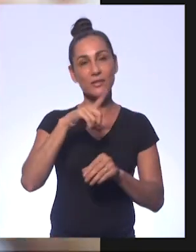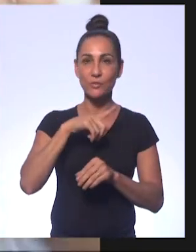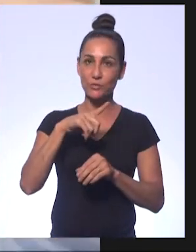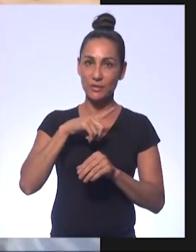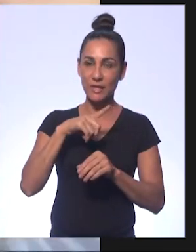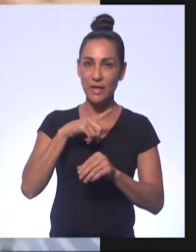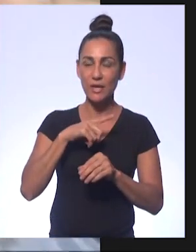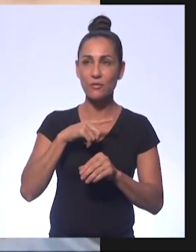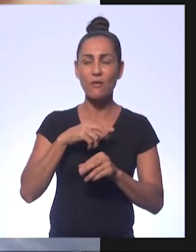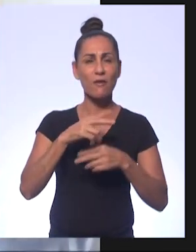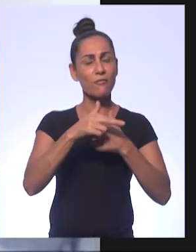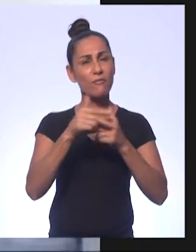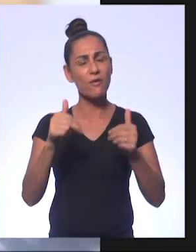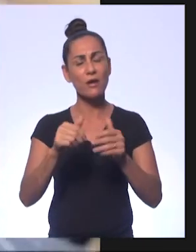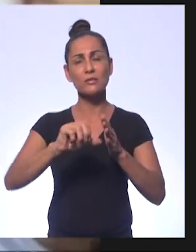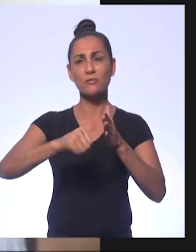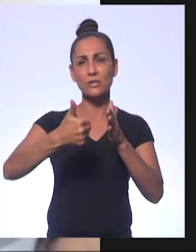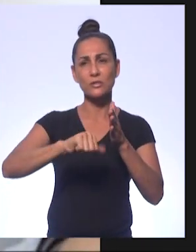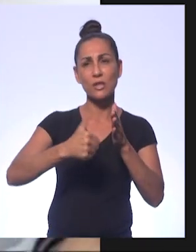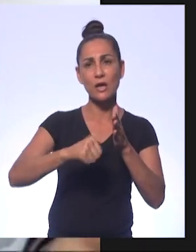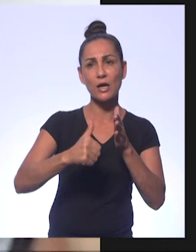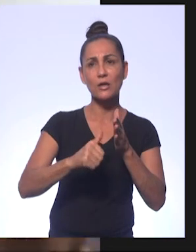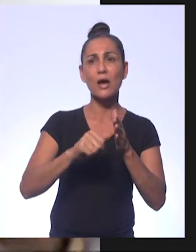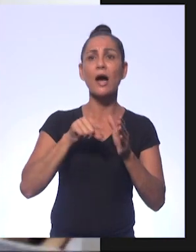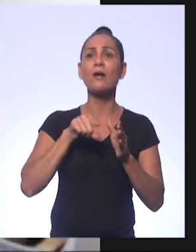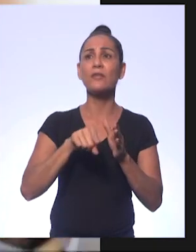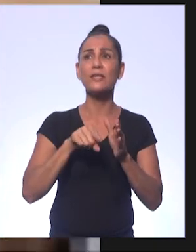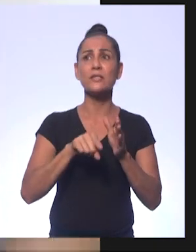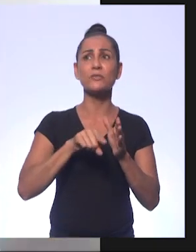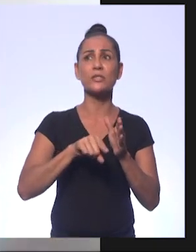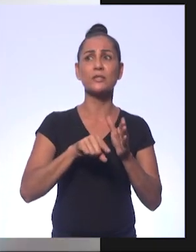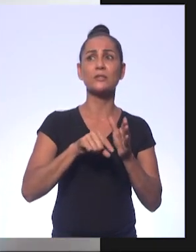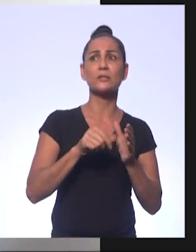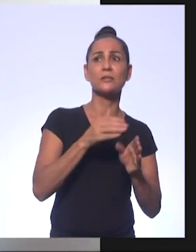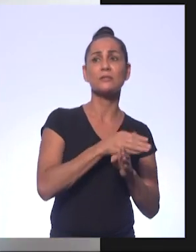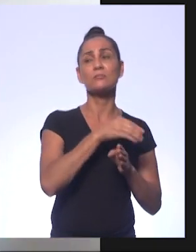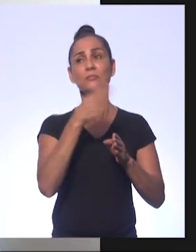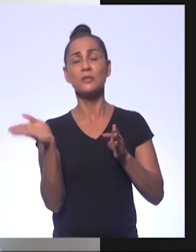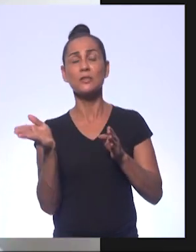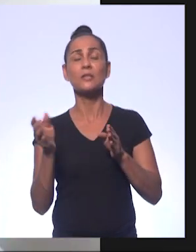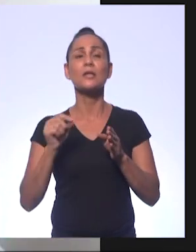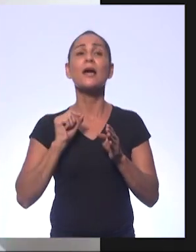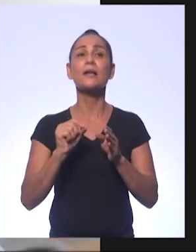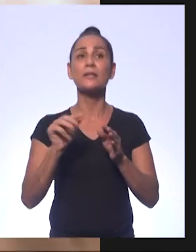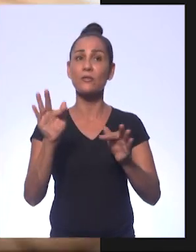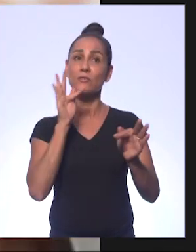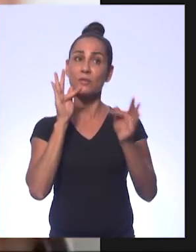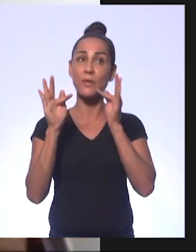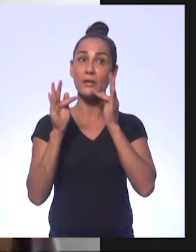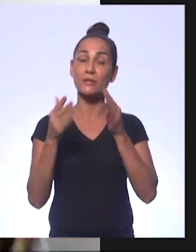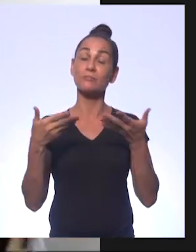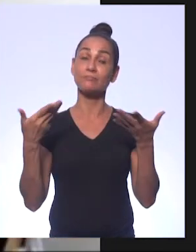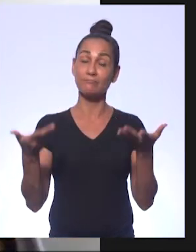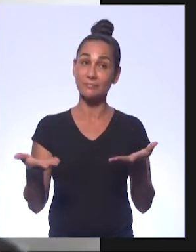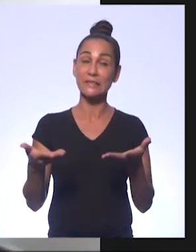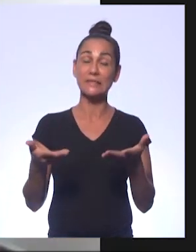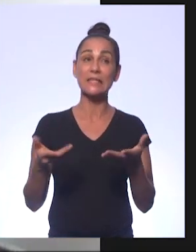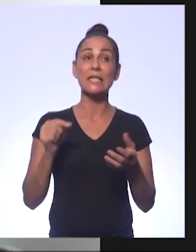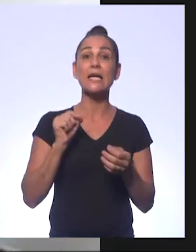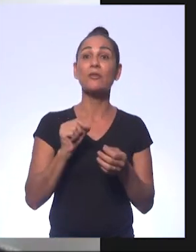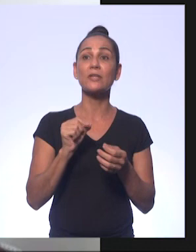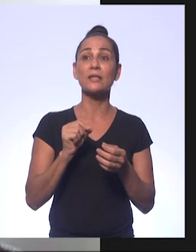outras avaliações. A avaliação externa, ela também me dá feedback, mas ela me dá um feedback mais